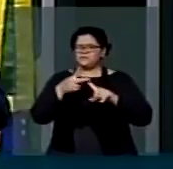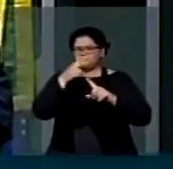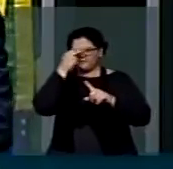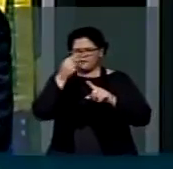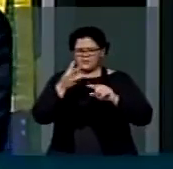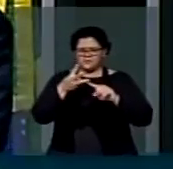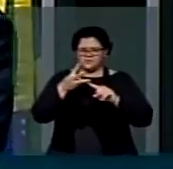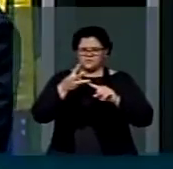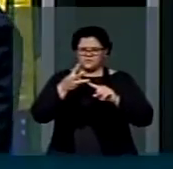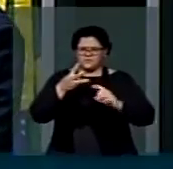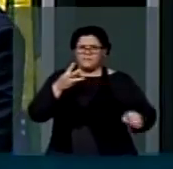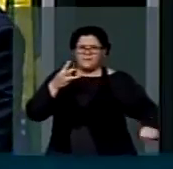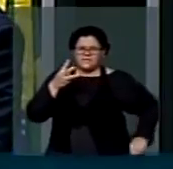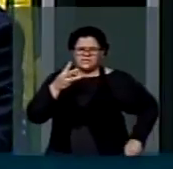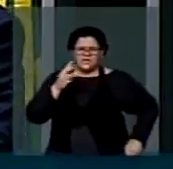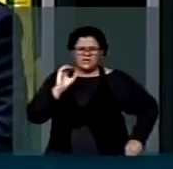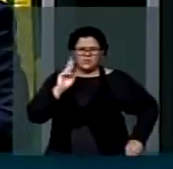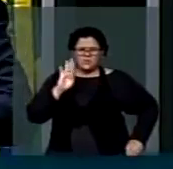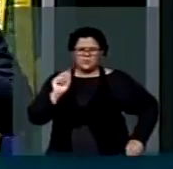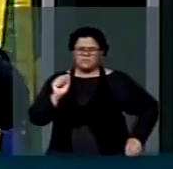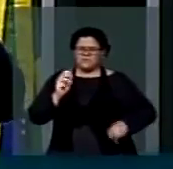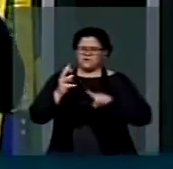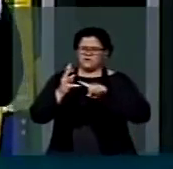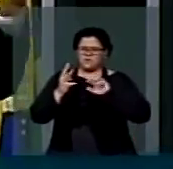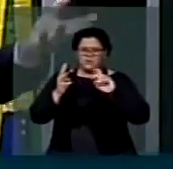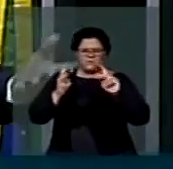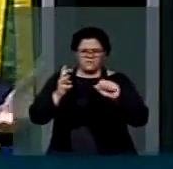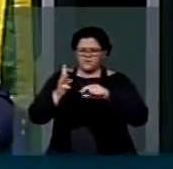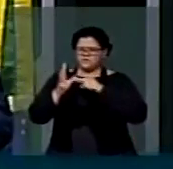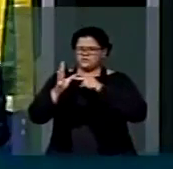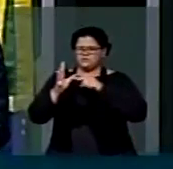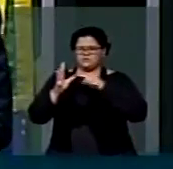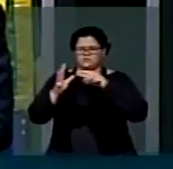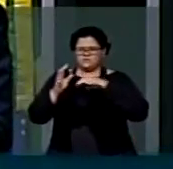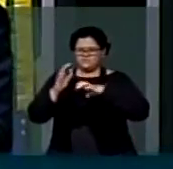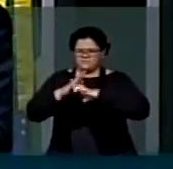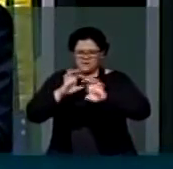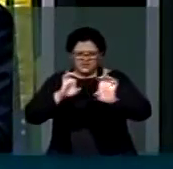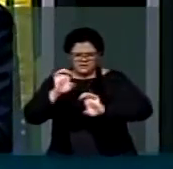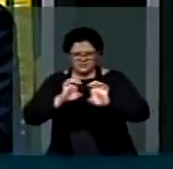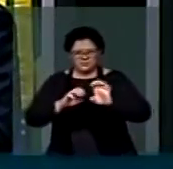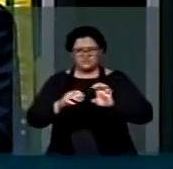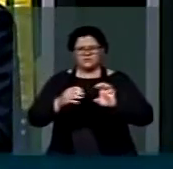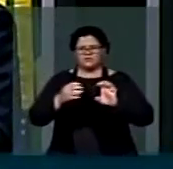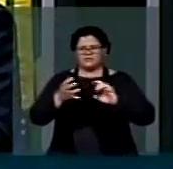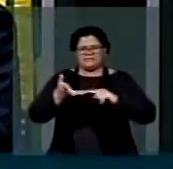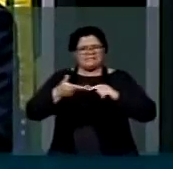de Embaixada de Cuba, de OPAS, de empresa mercantil?